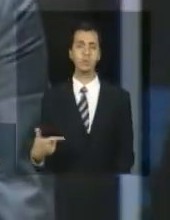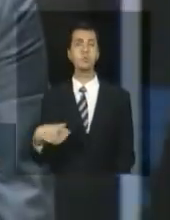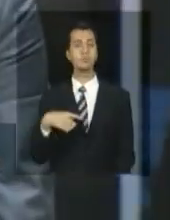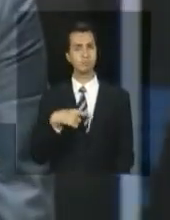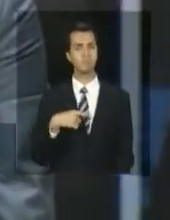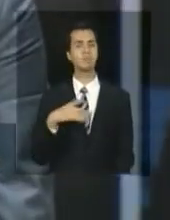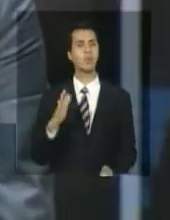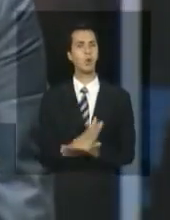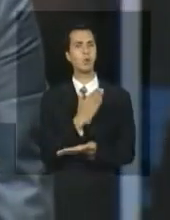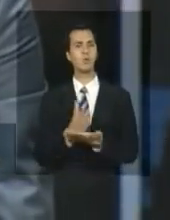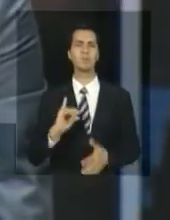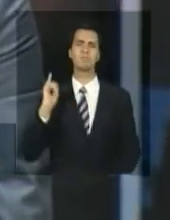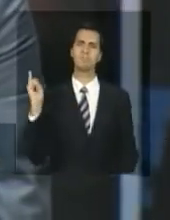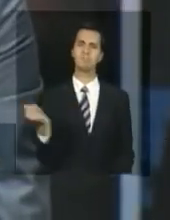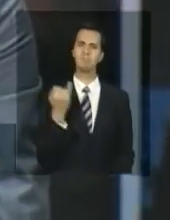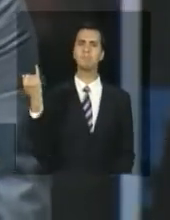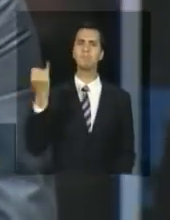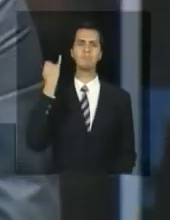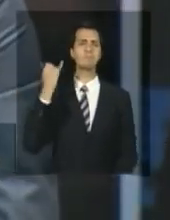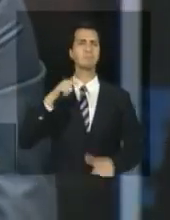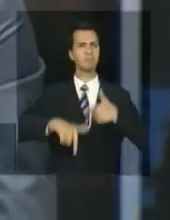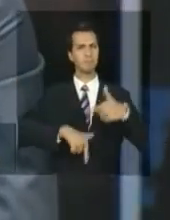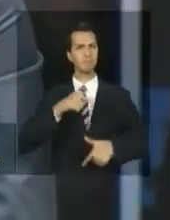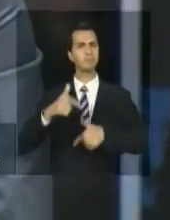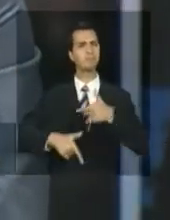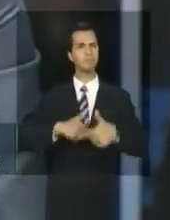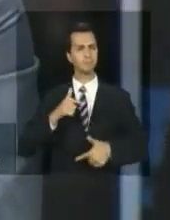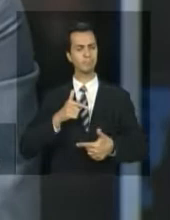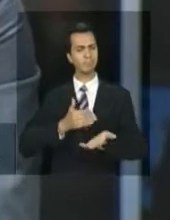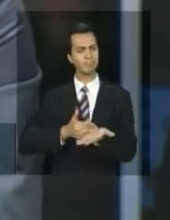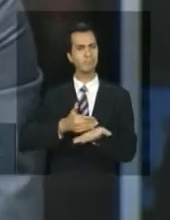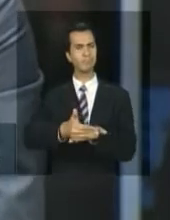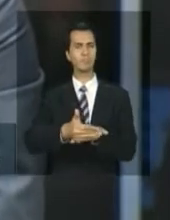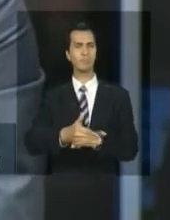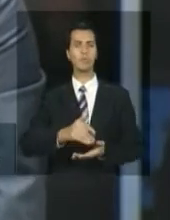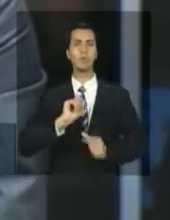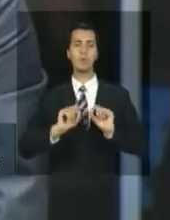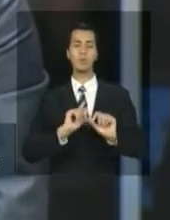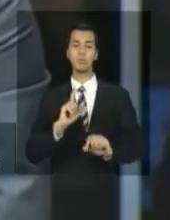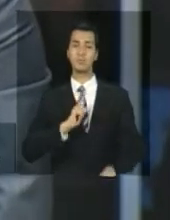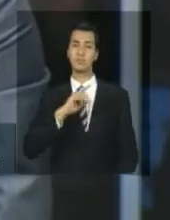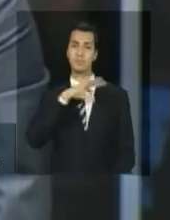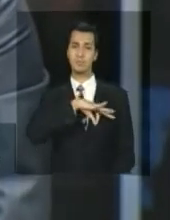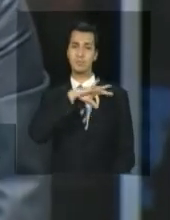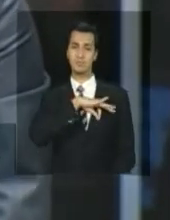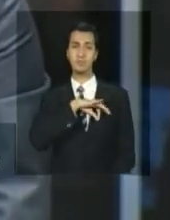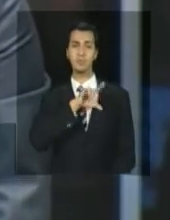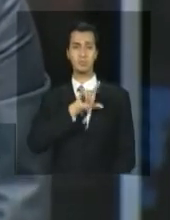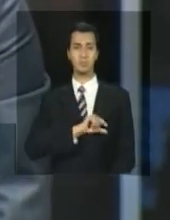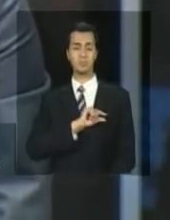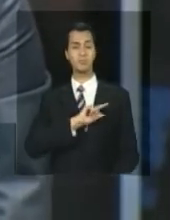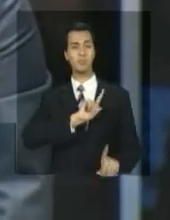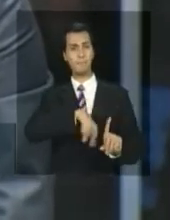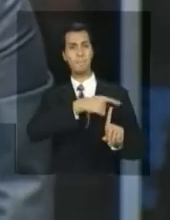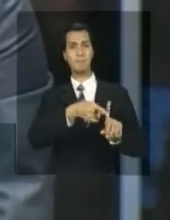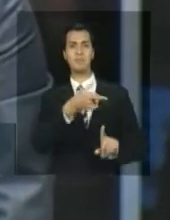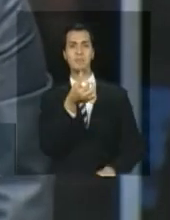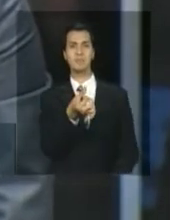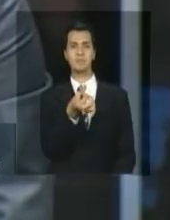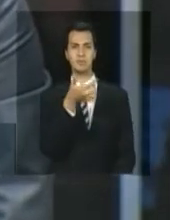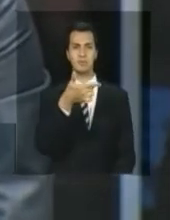importantes medidas para a última direção. O reajuste do salário mínimo para